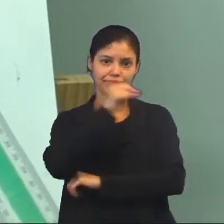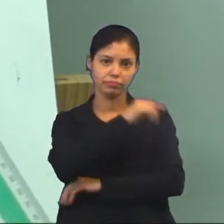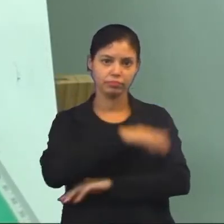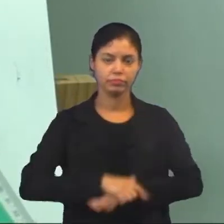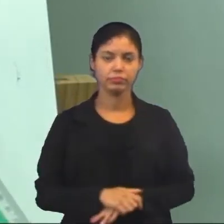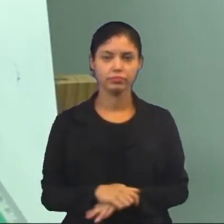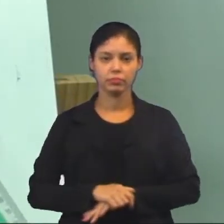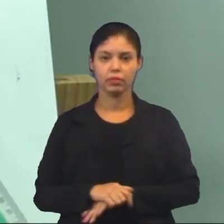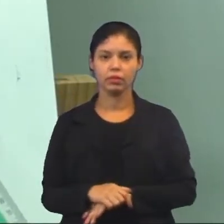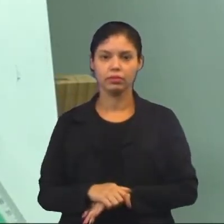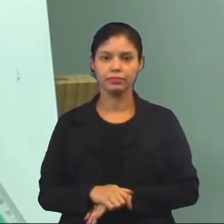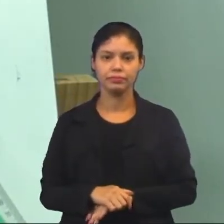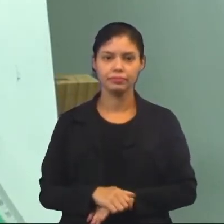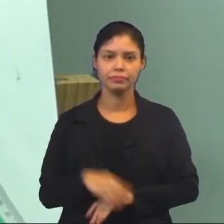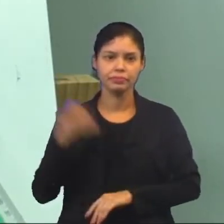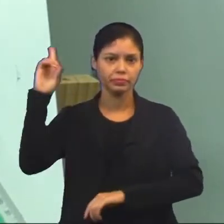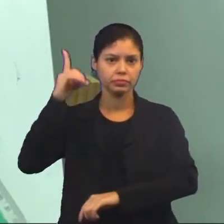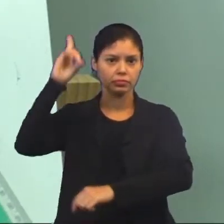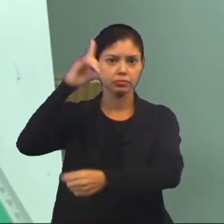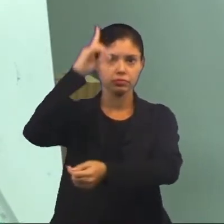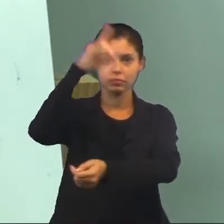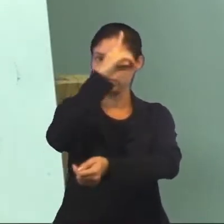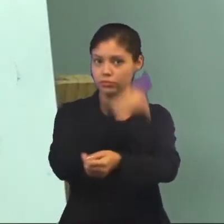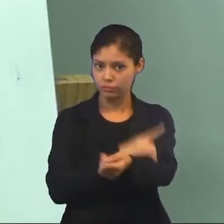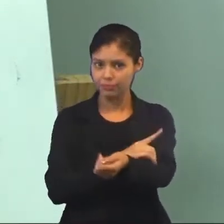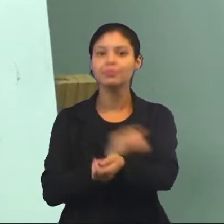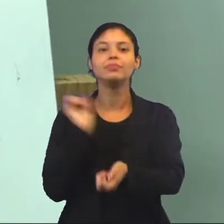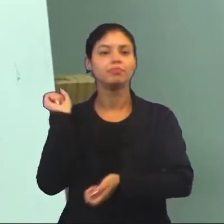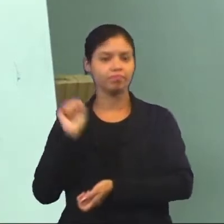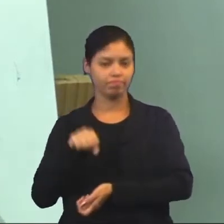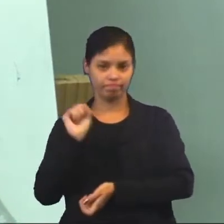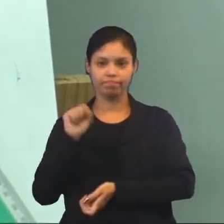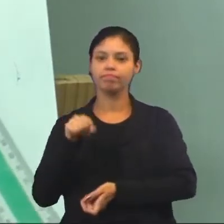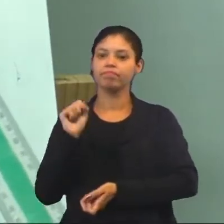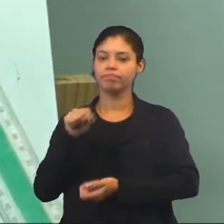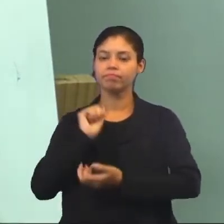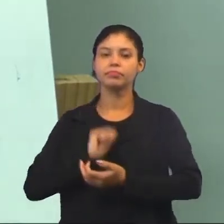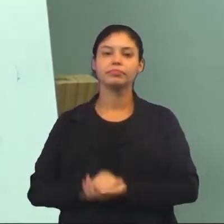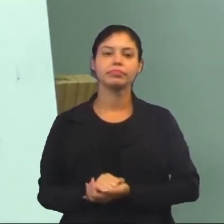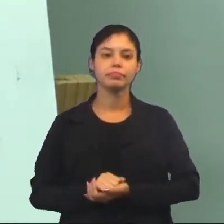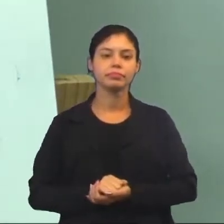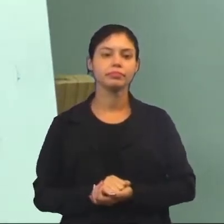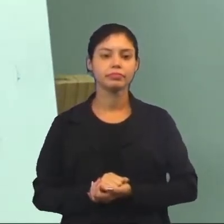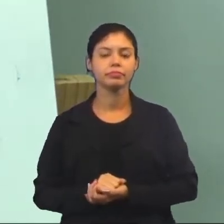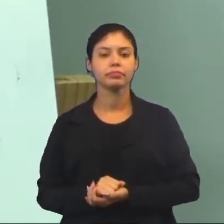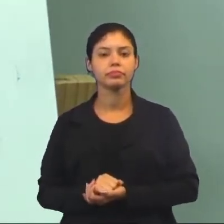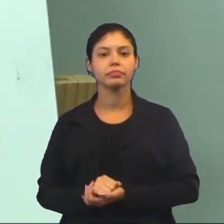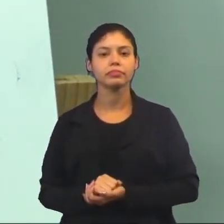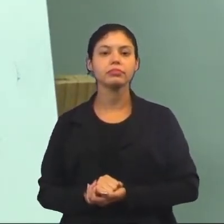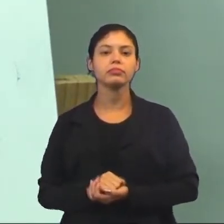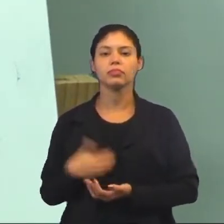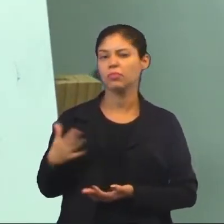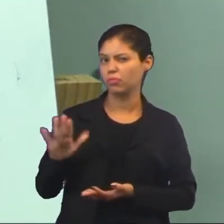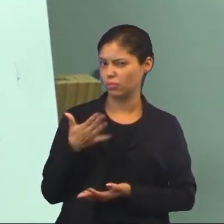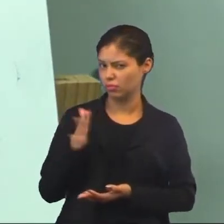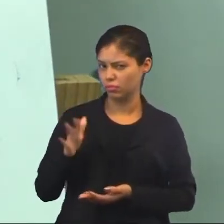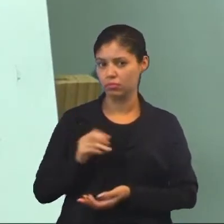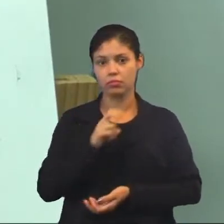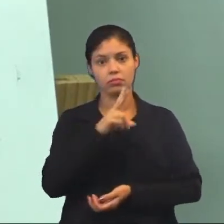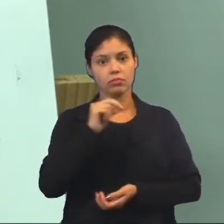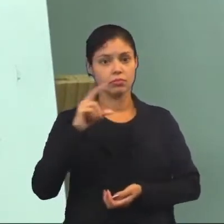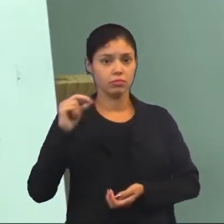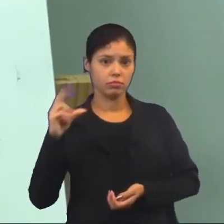mosquito. Será que é o mosquito da dengue? Sim, muito bem. Vamos continuar lendo. São